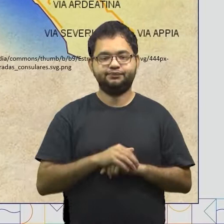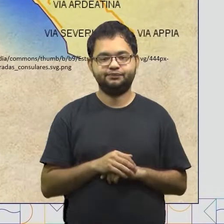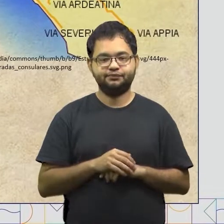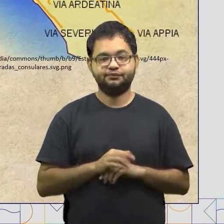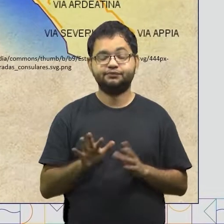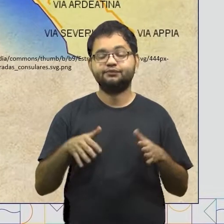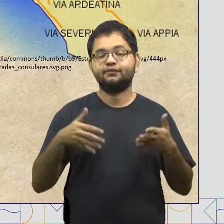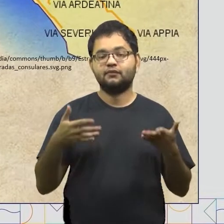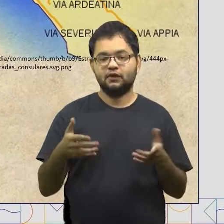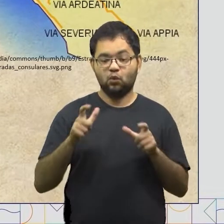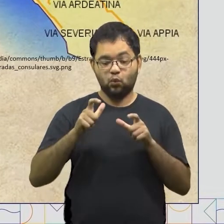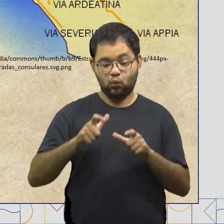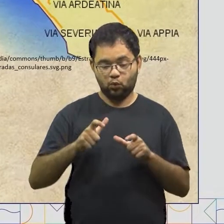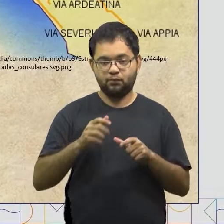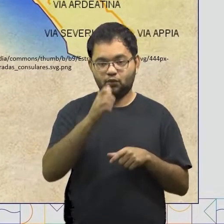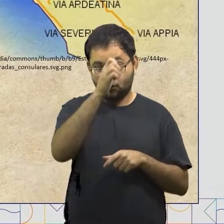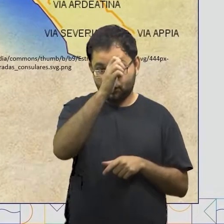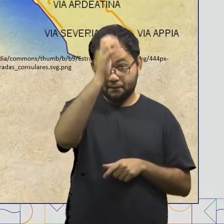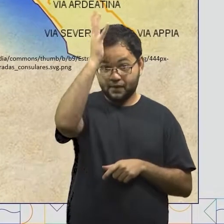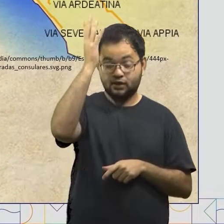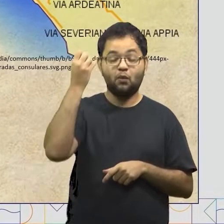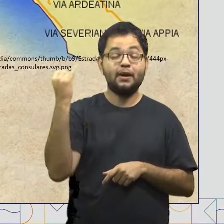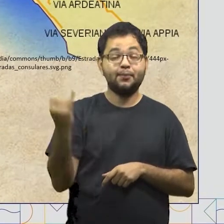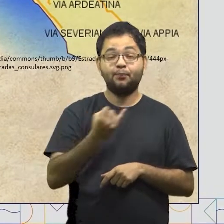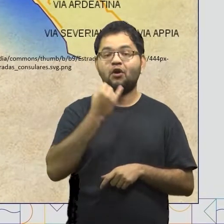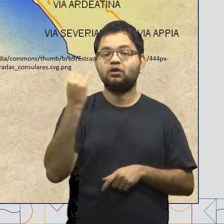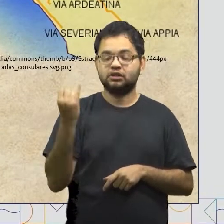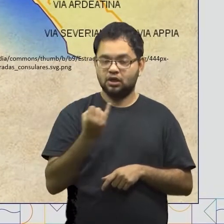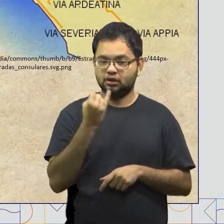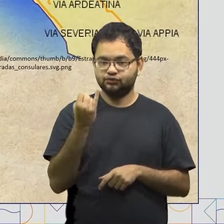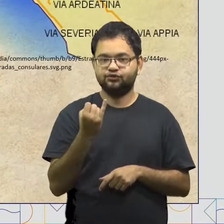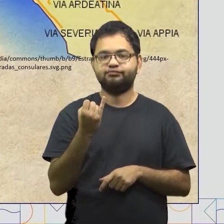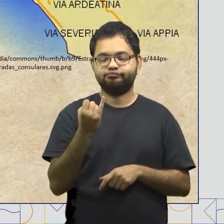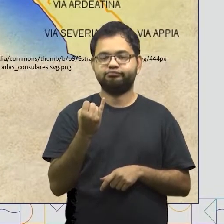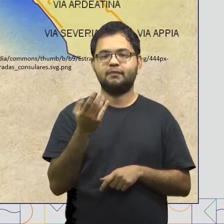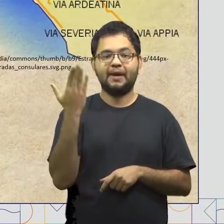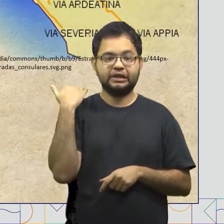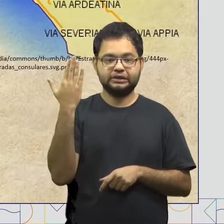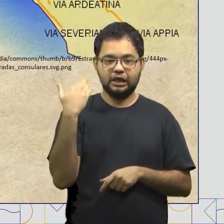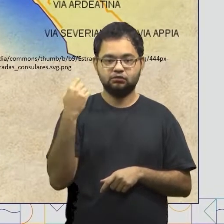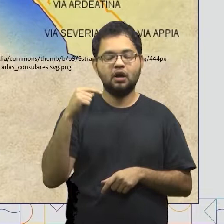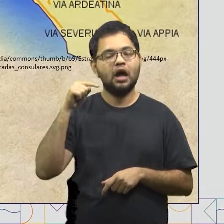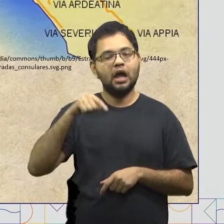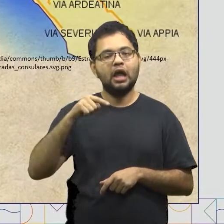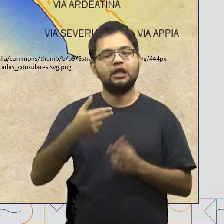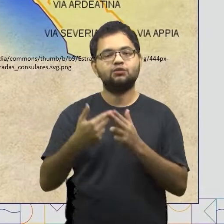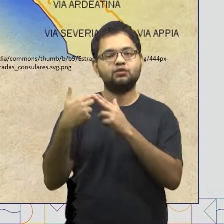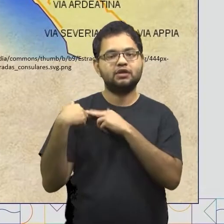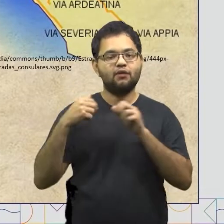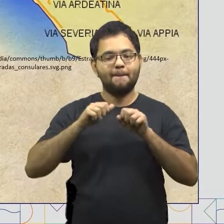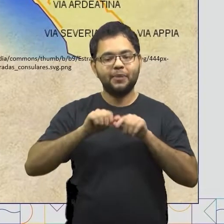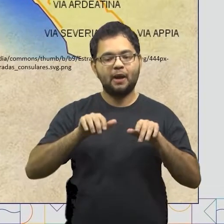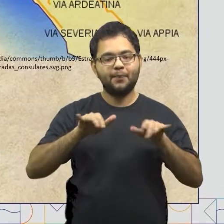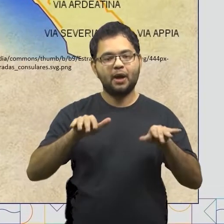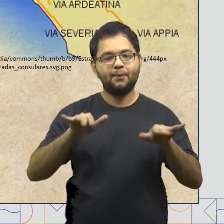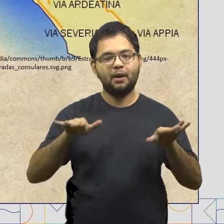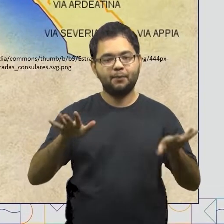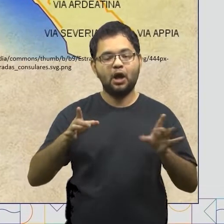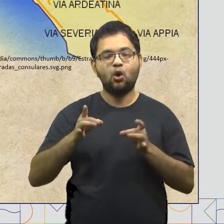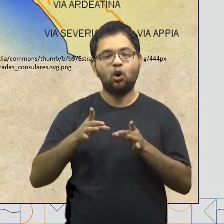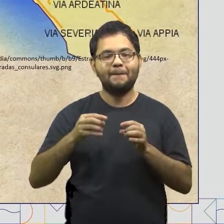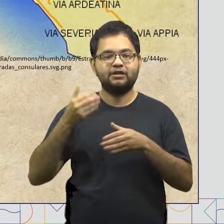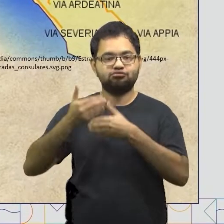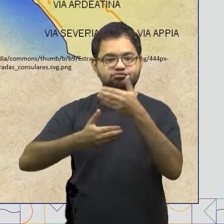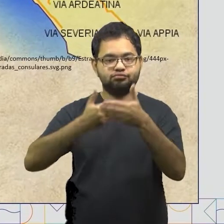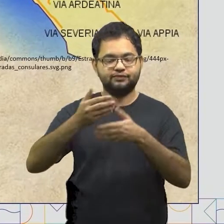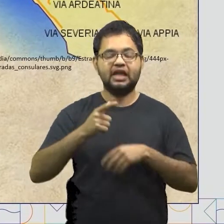o império romano um dos mais importantes do mundo antigo foi responsável por expandir ainda mais o comércio